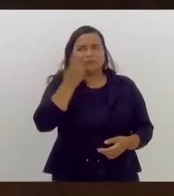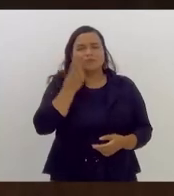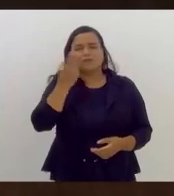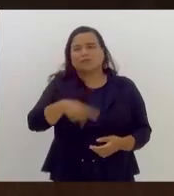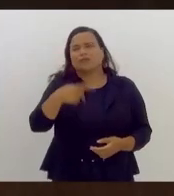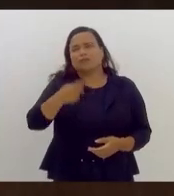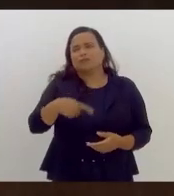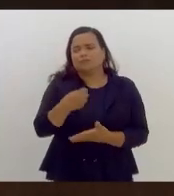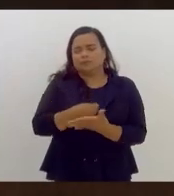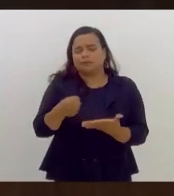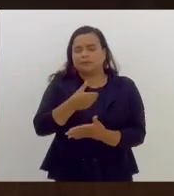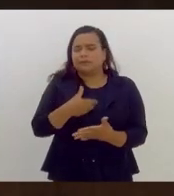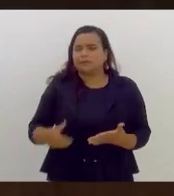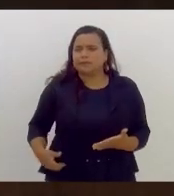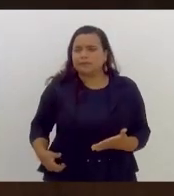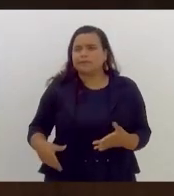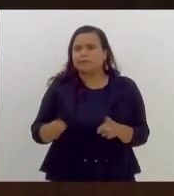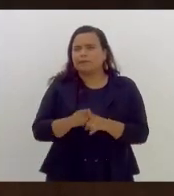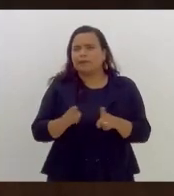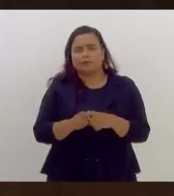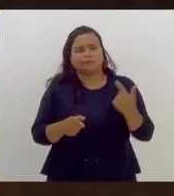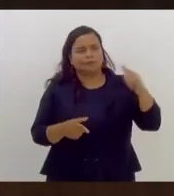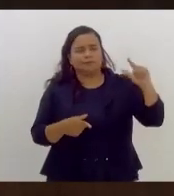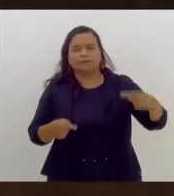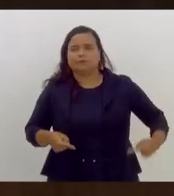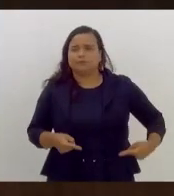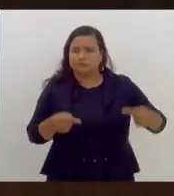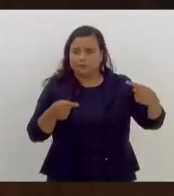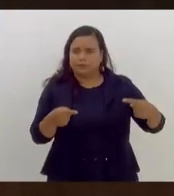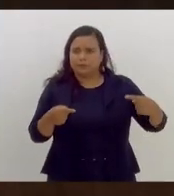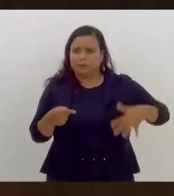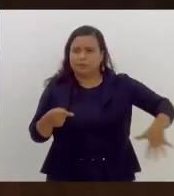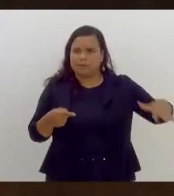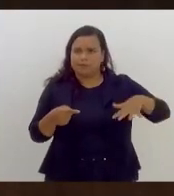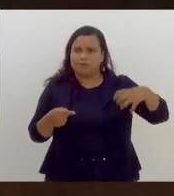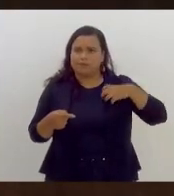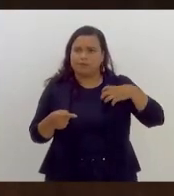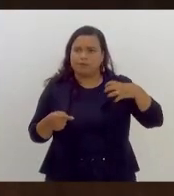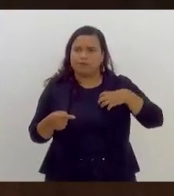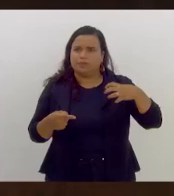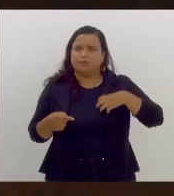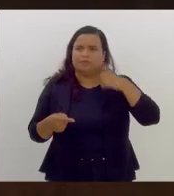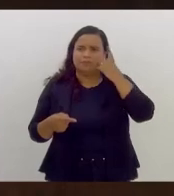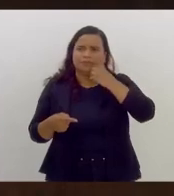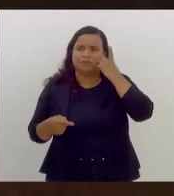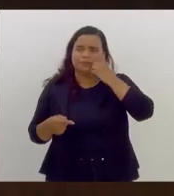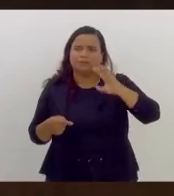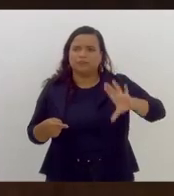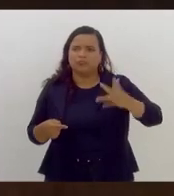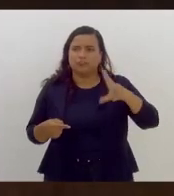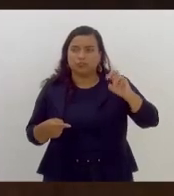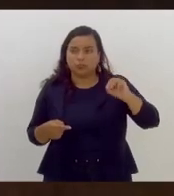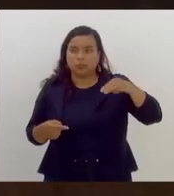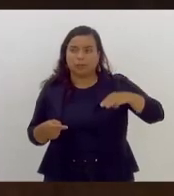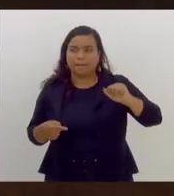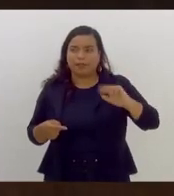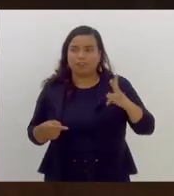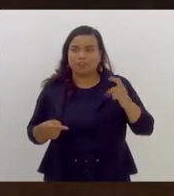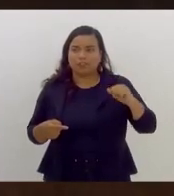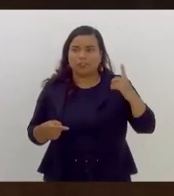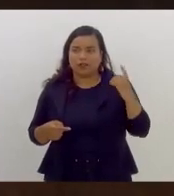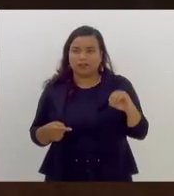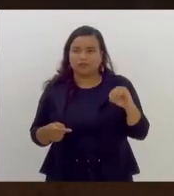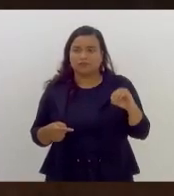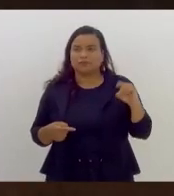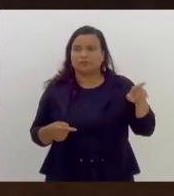da base do governo, nem tampouco o sensível deputado Chico Machado,